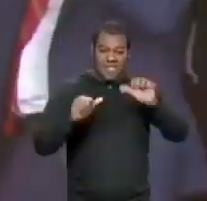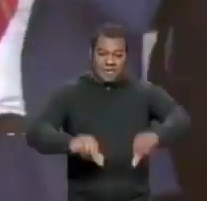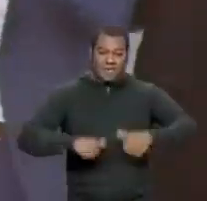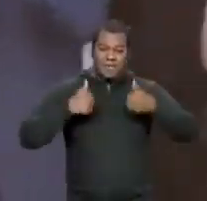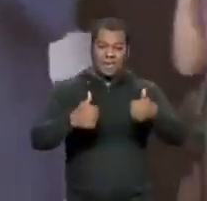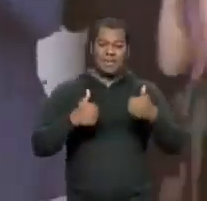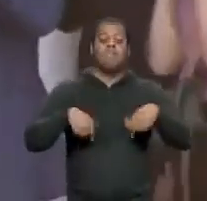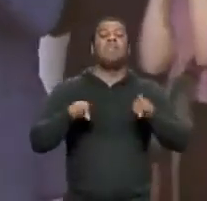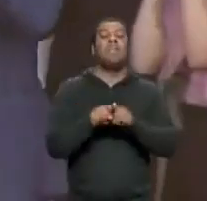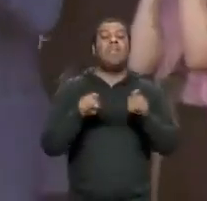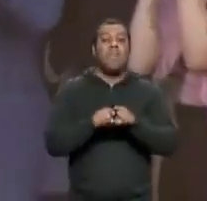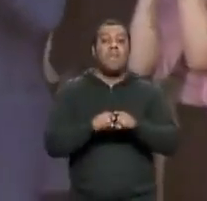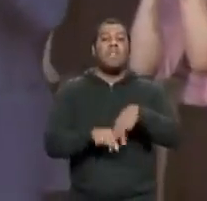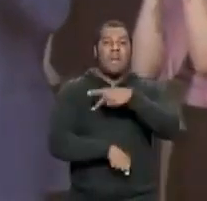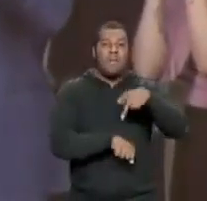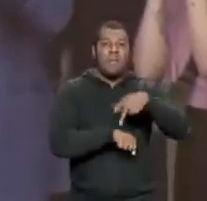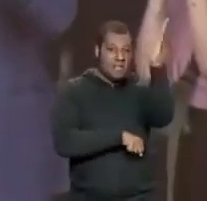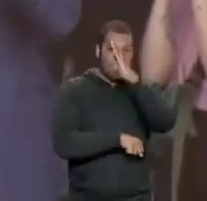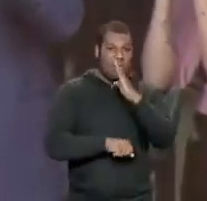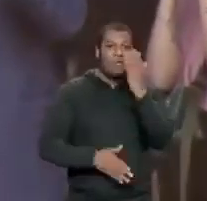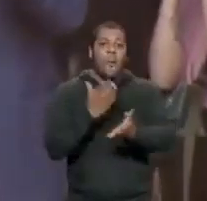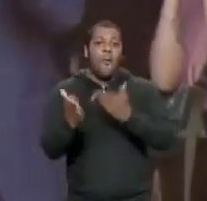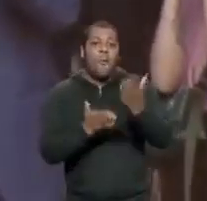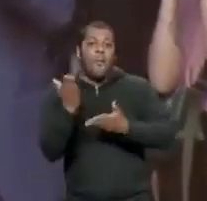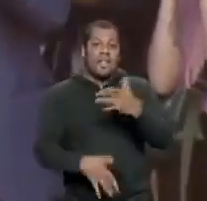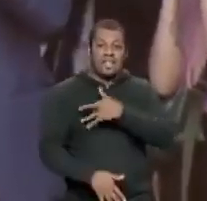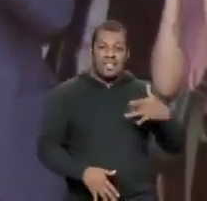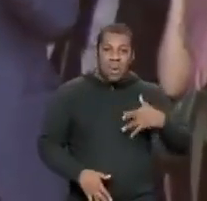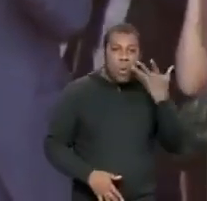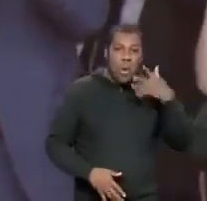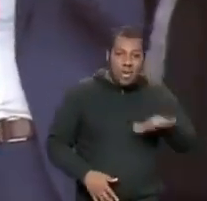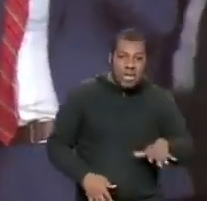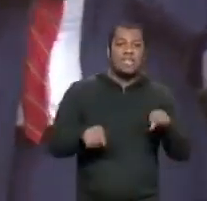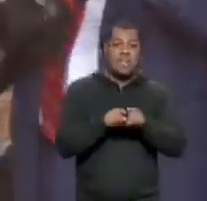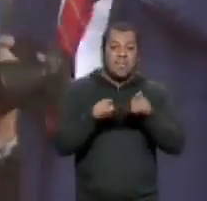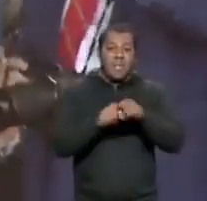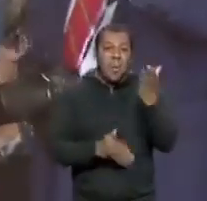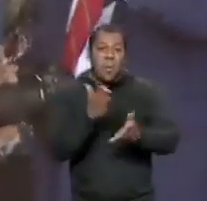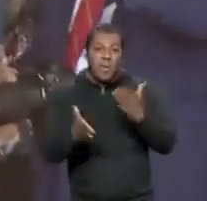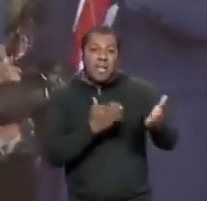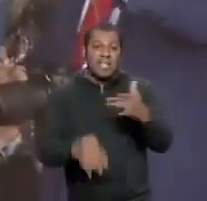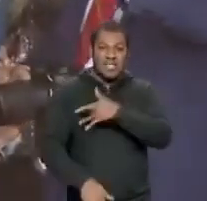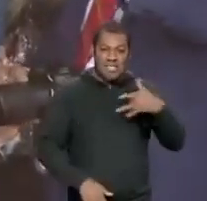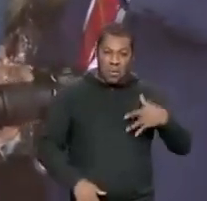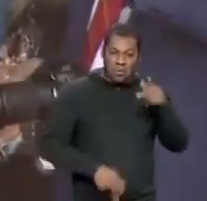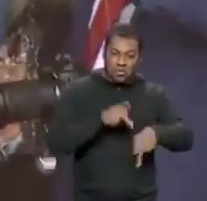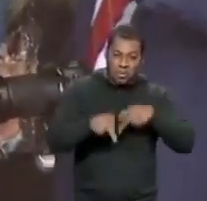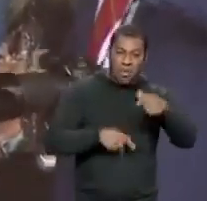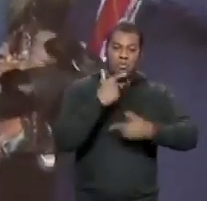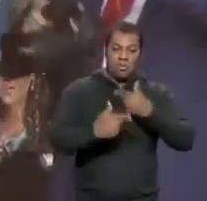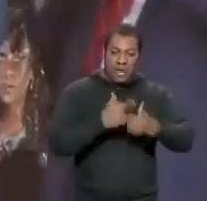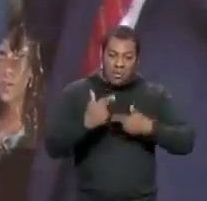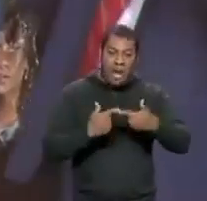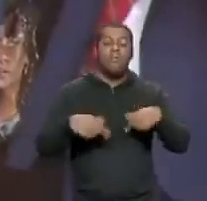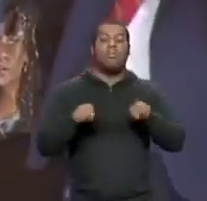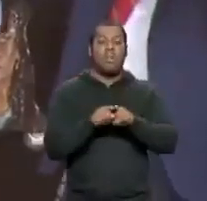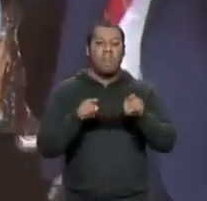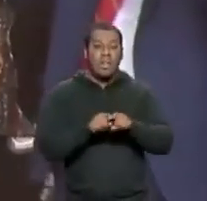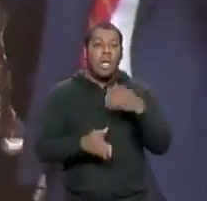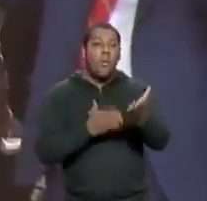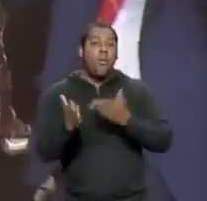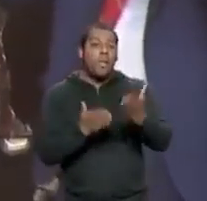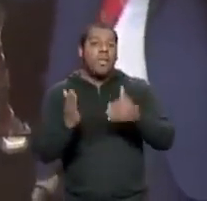país pode cuidar da saúde das nossas crianças, da saúde do nosso trabalhador, da saúde da nossa mulher. Eles têm